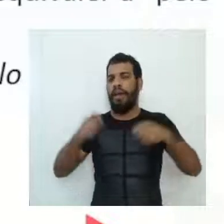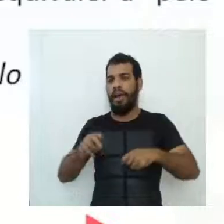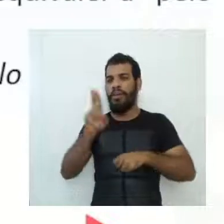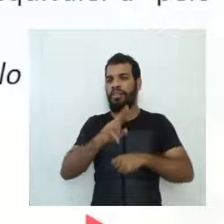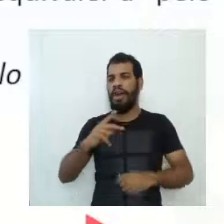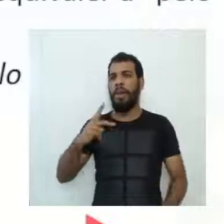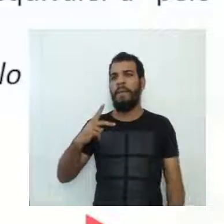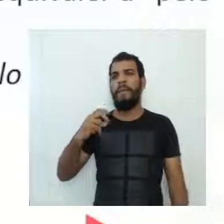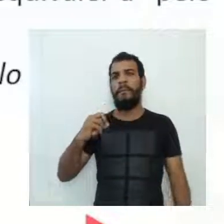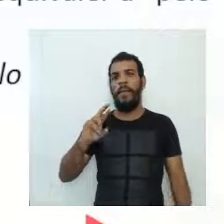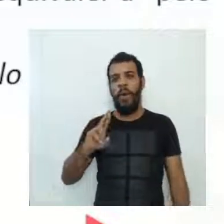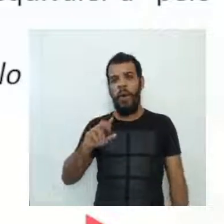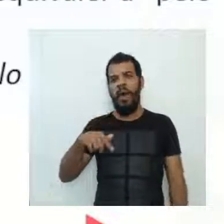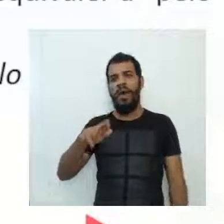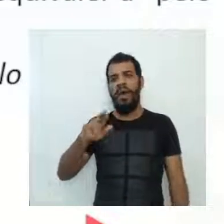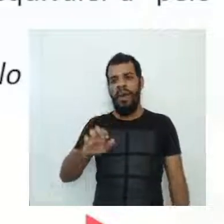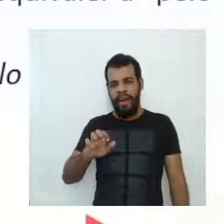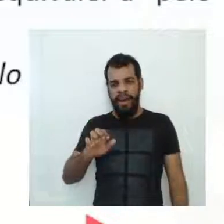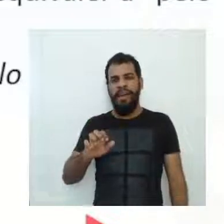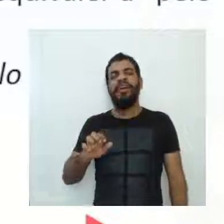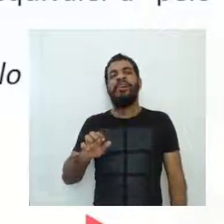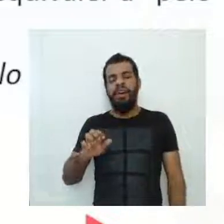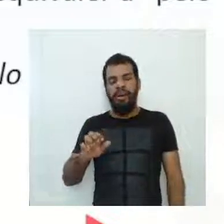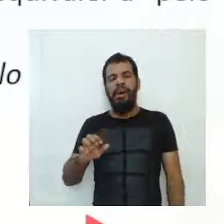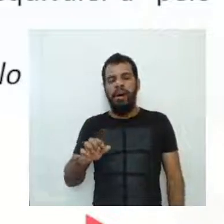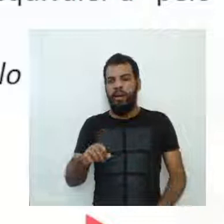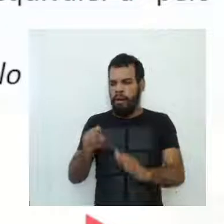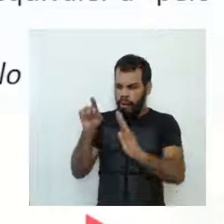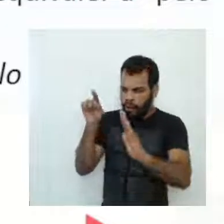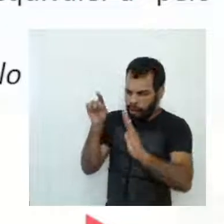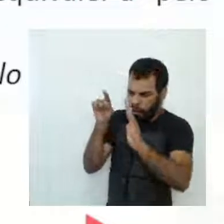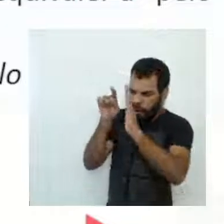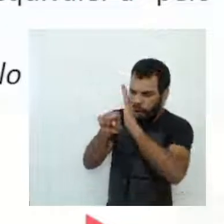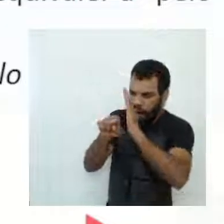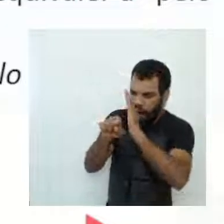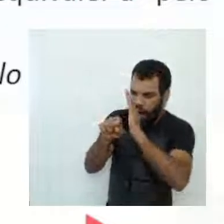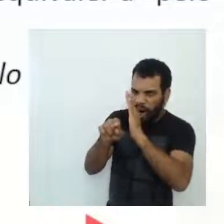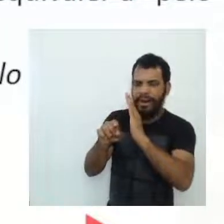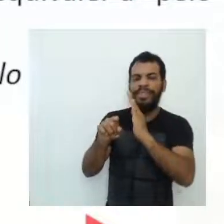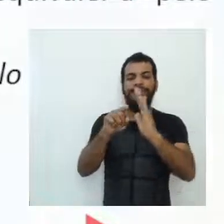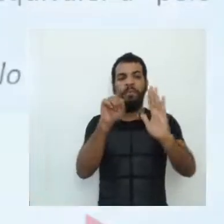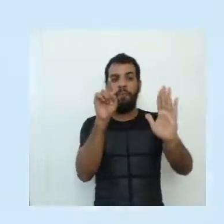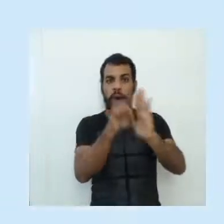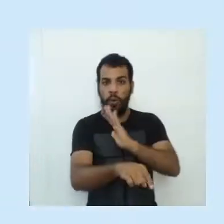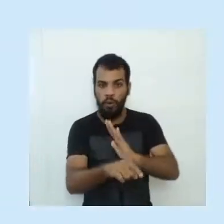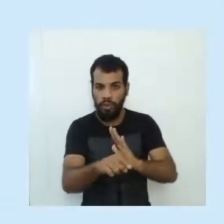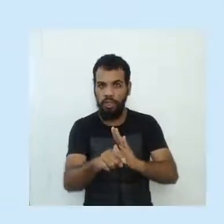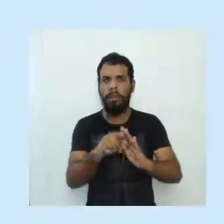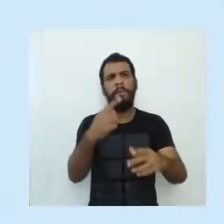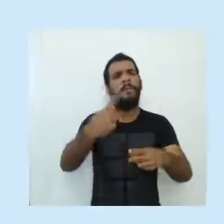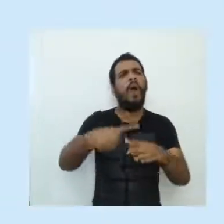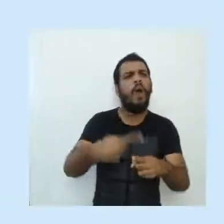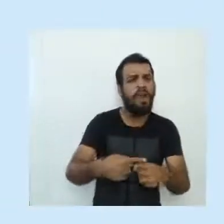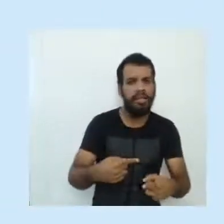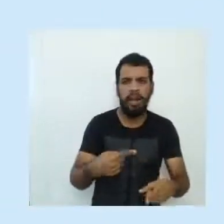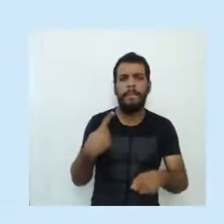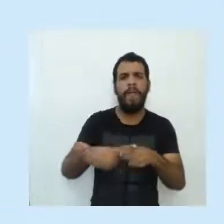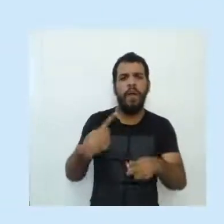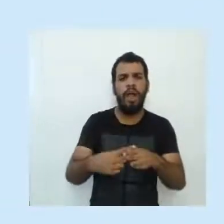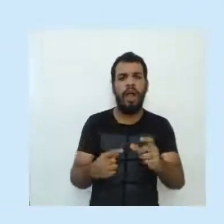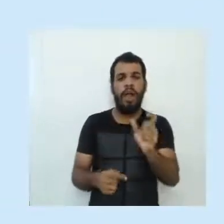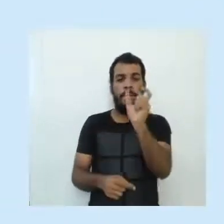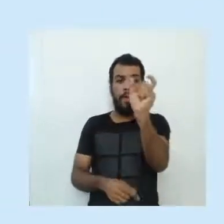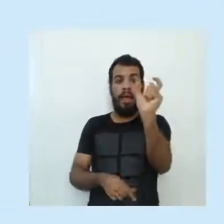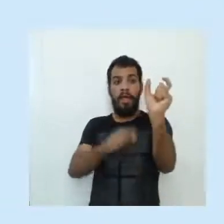Para frases interrogativas diretas, frases interrogativas indiretas e também quando a expressão